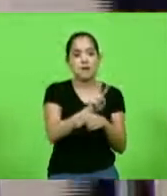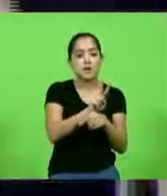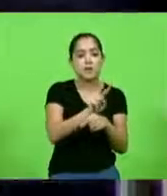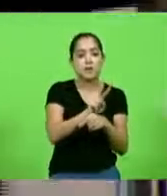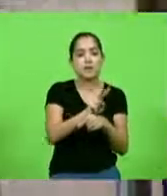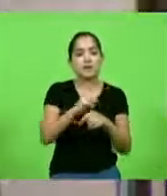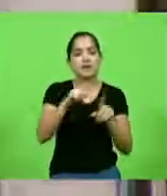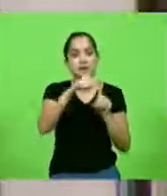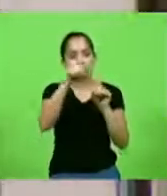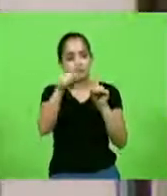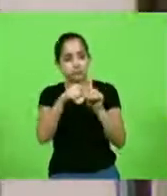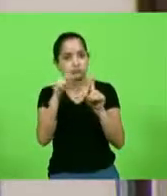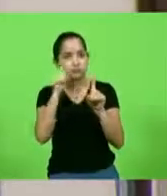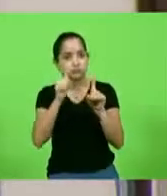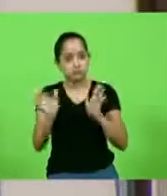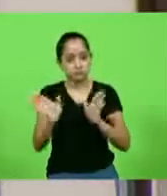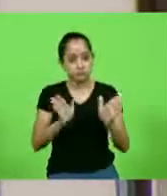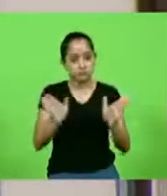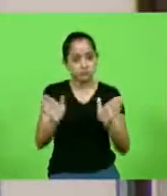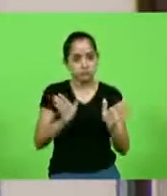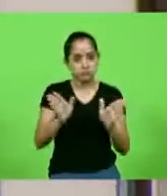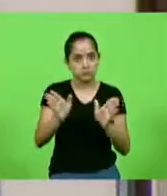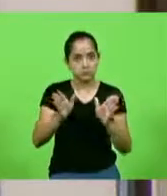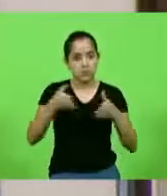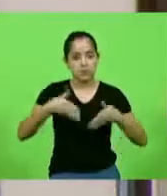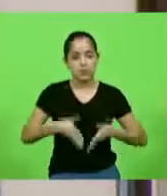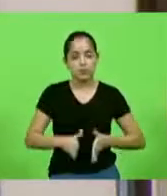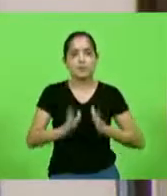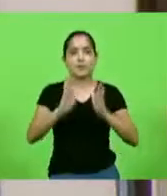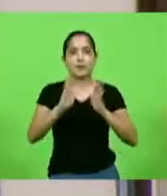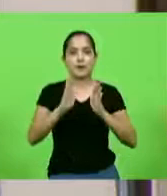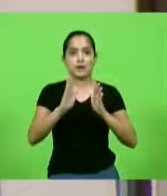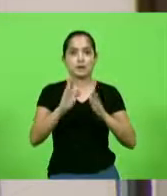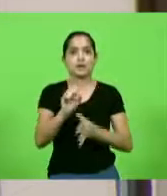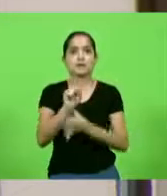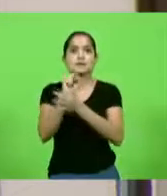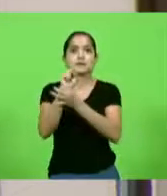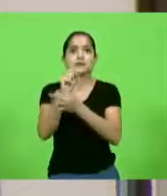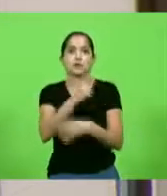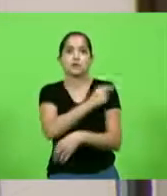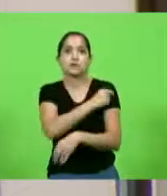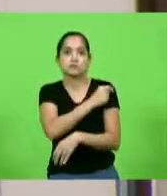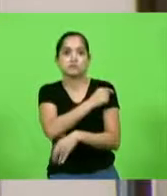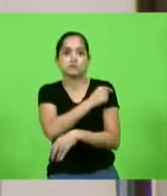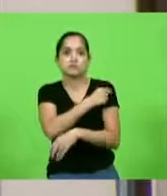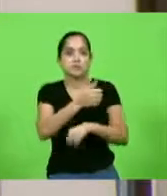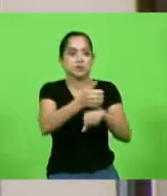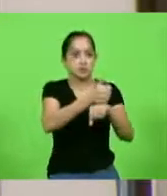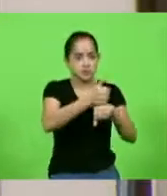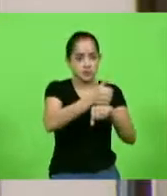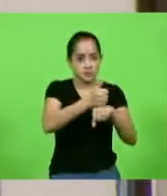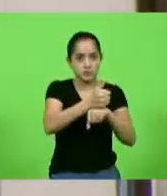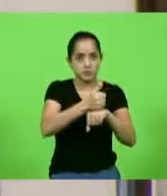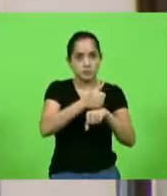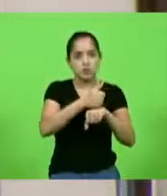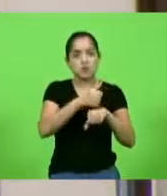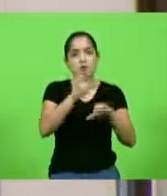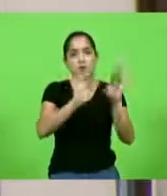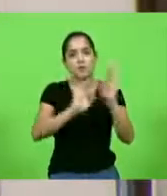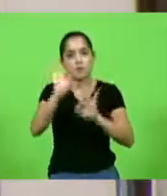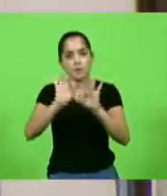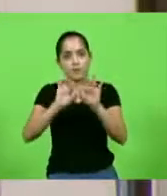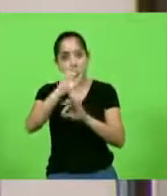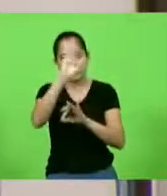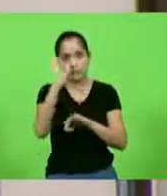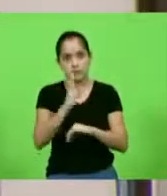gestantes durante o parto e por assegurar a vacinação dos profissionais conforme o Plano Nacional de Imunização. Em